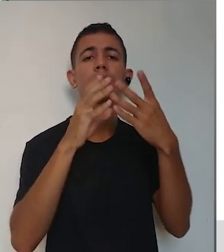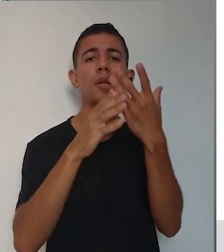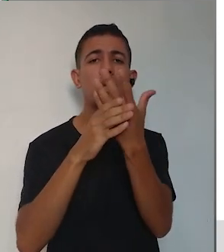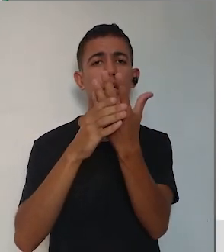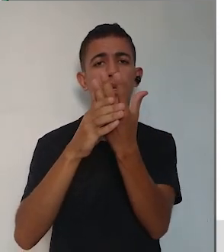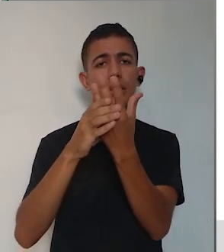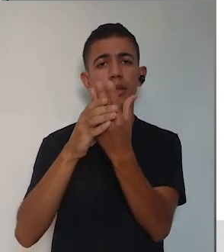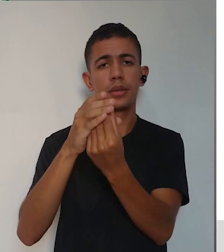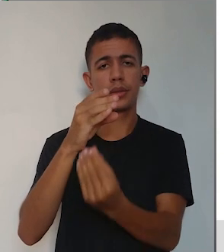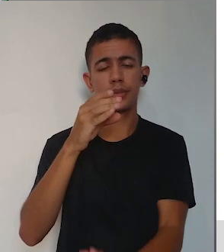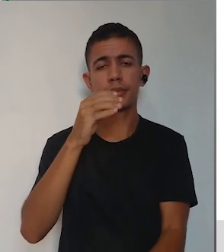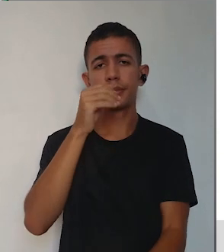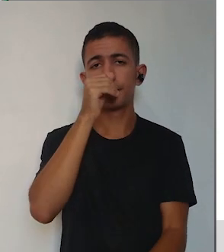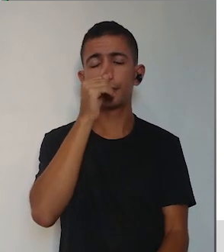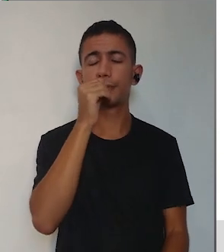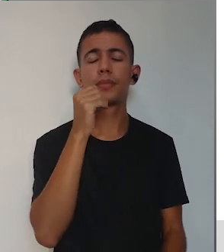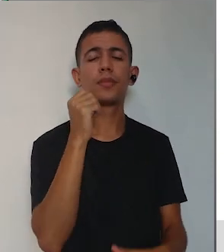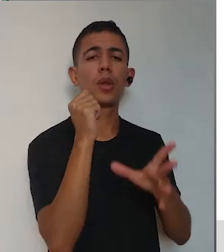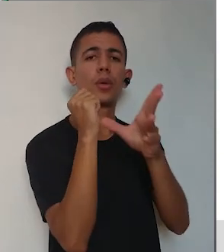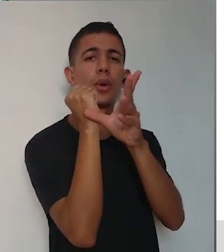da célula lisa.